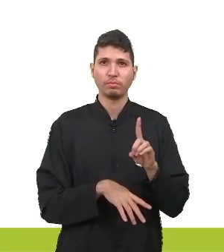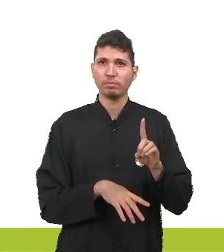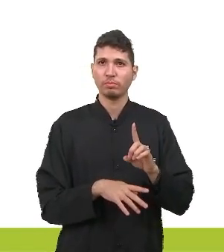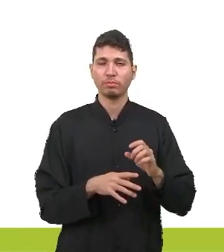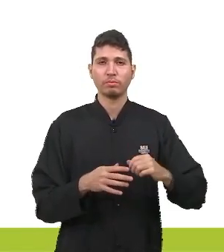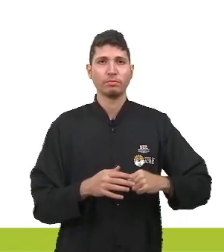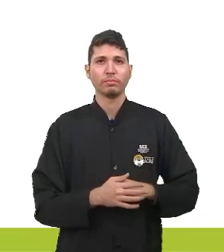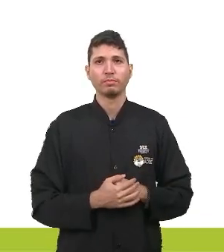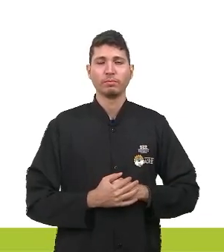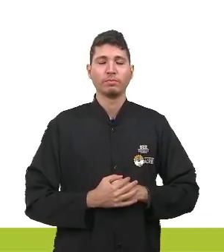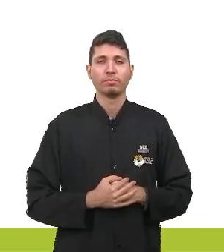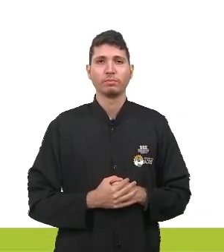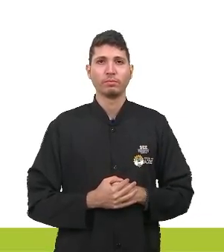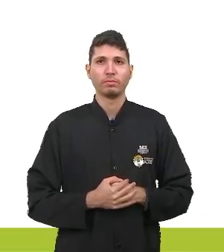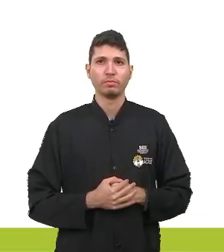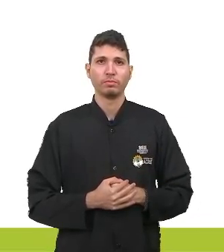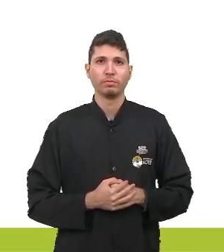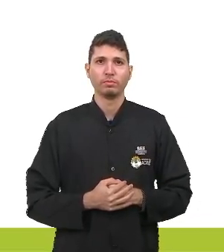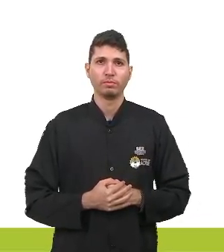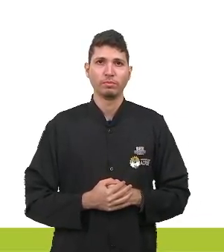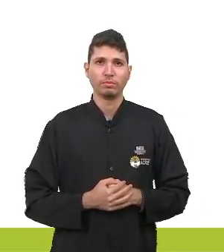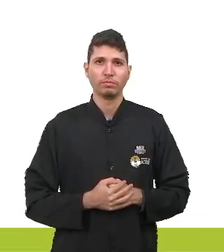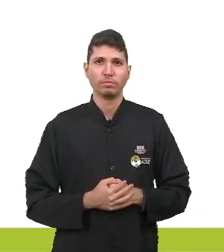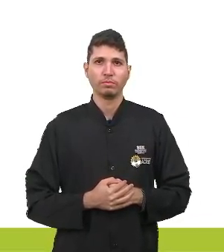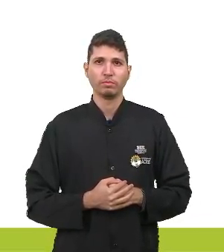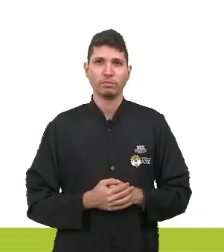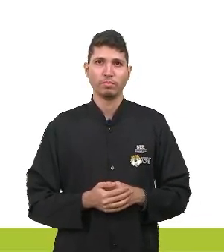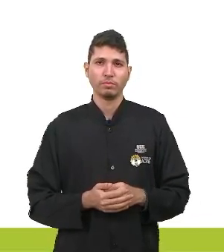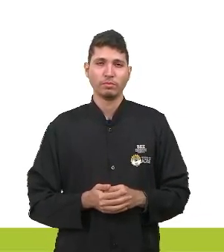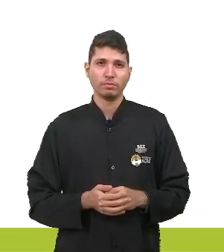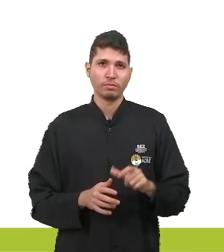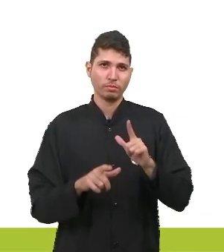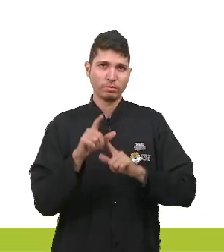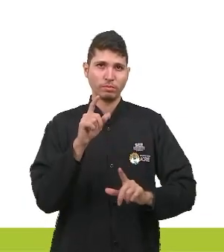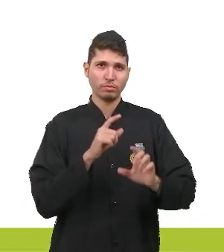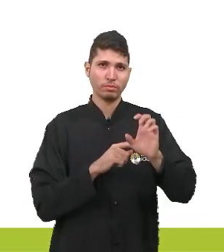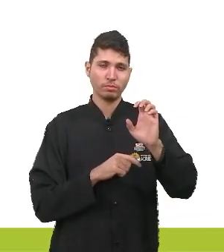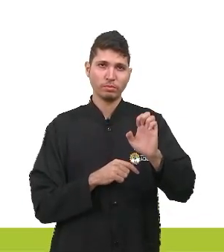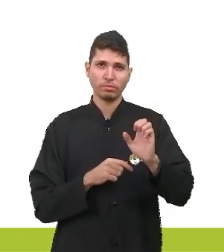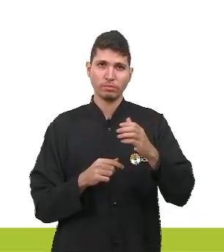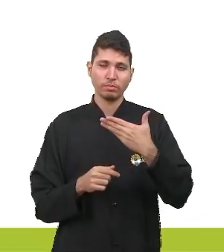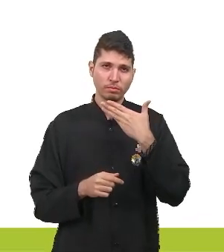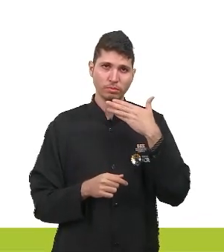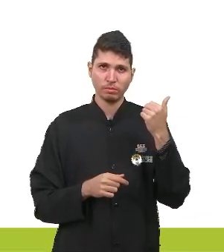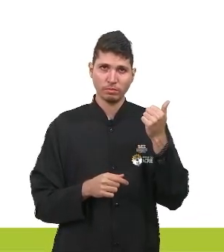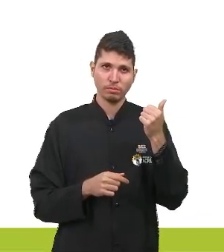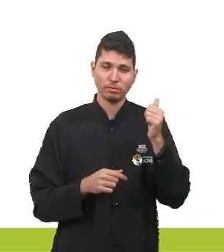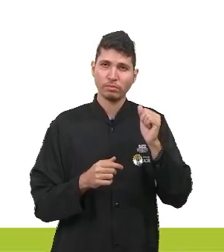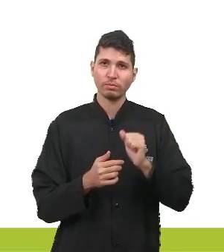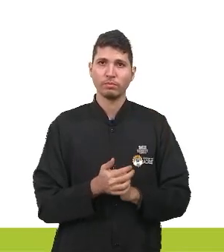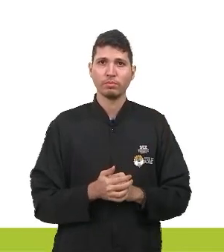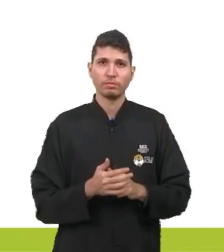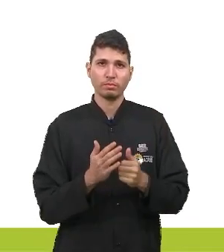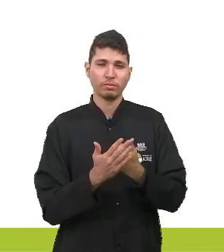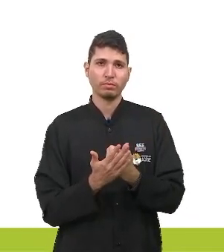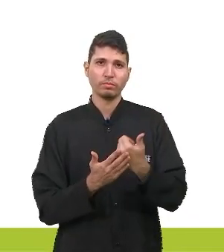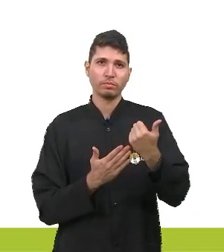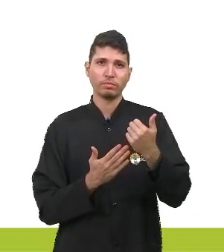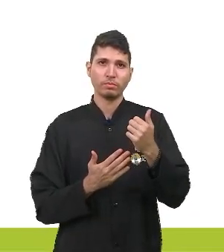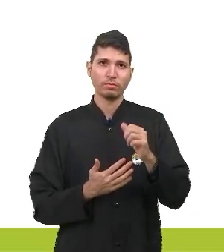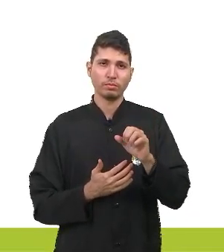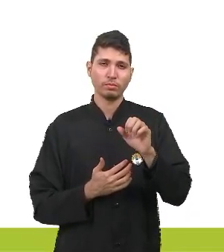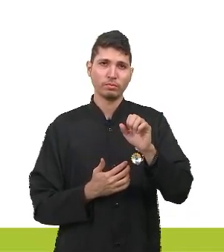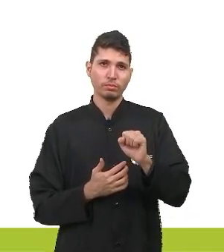né? Esse envoltório. Letra E, facilitar a liberação do fármaco pela ação dos sais